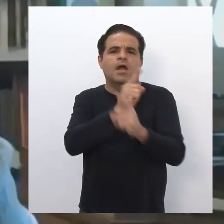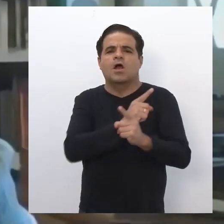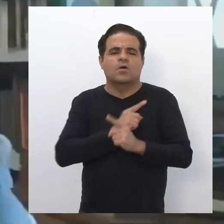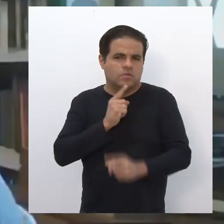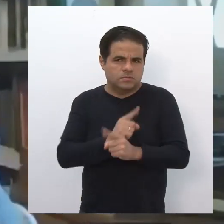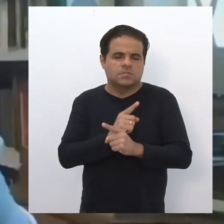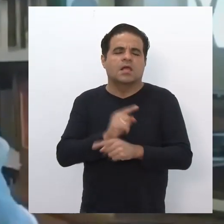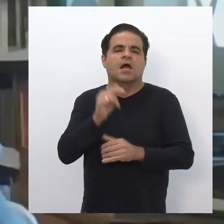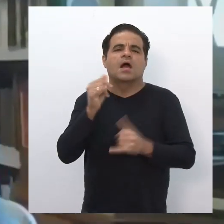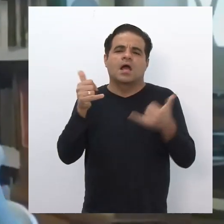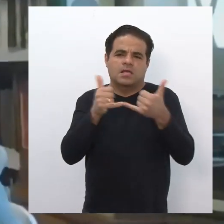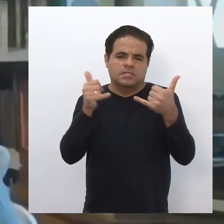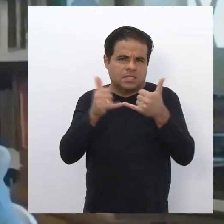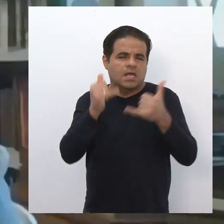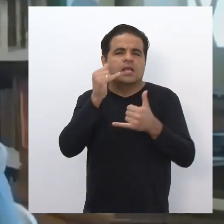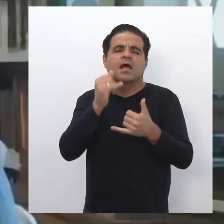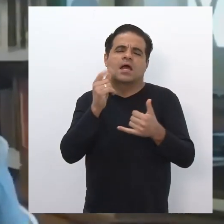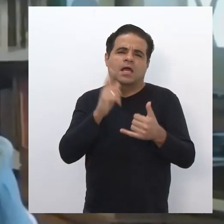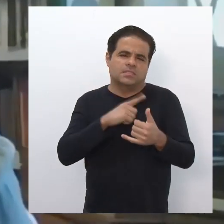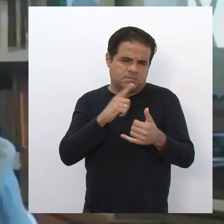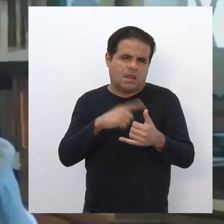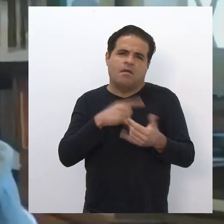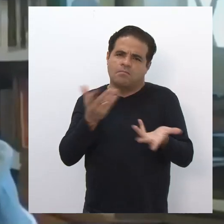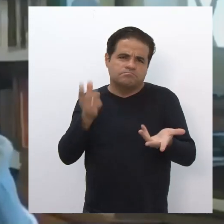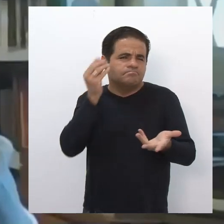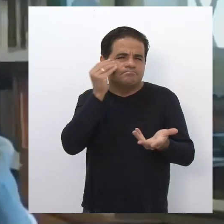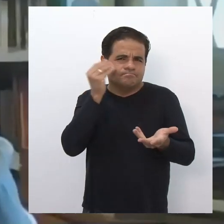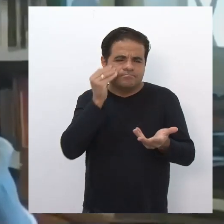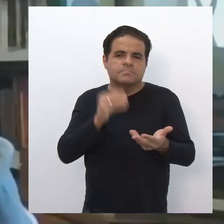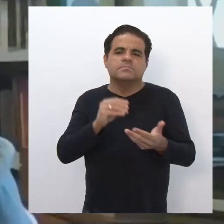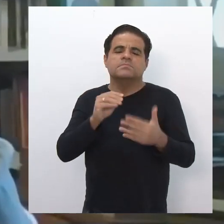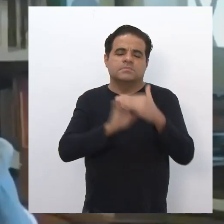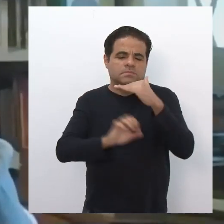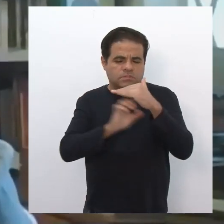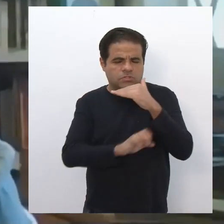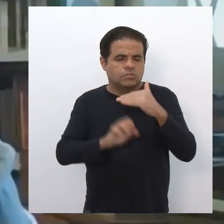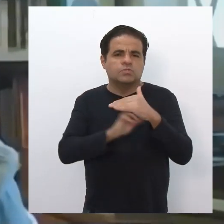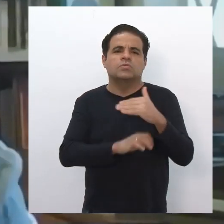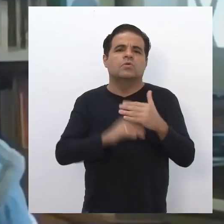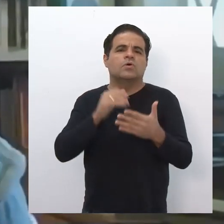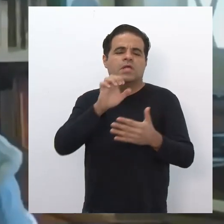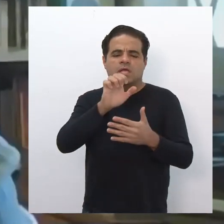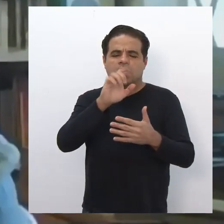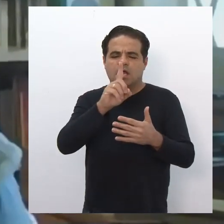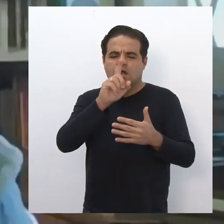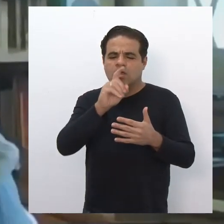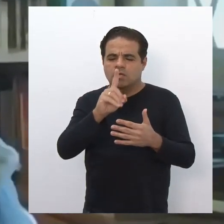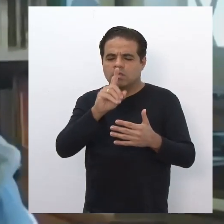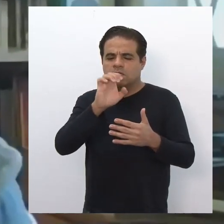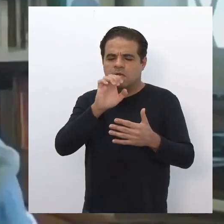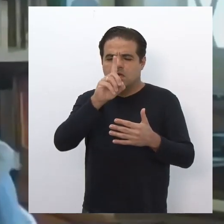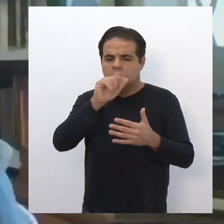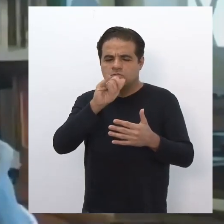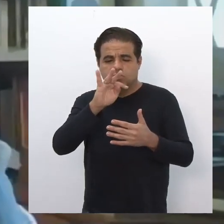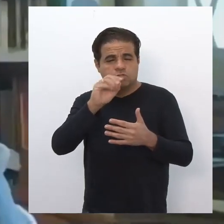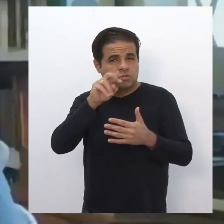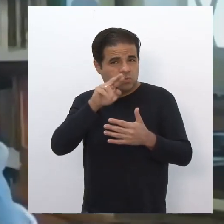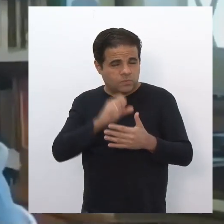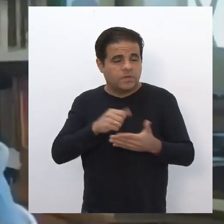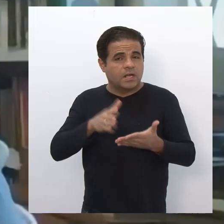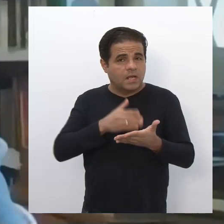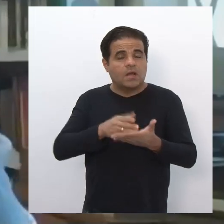na internet, evidentemente, existem editoras de audiolivros que oferecem para compra ou